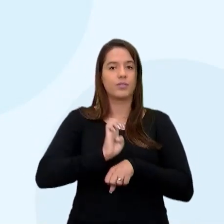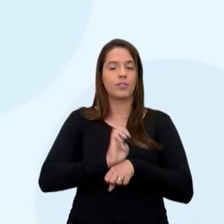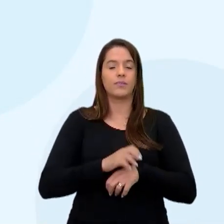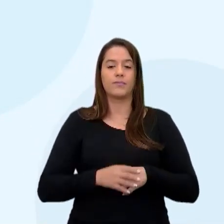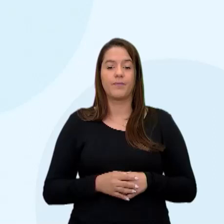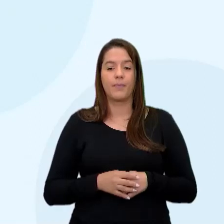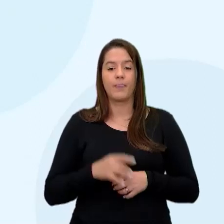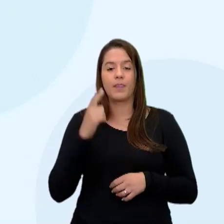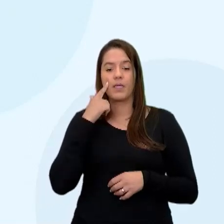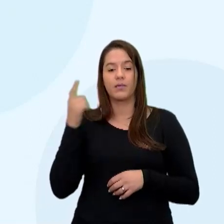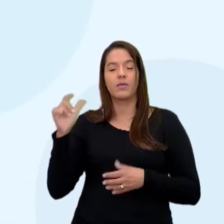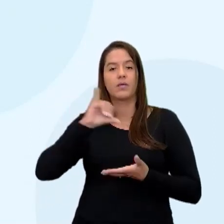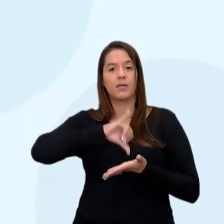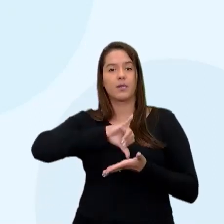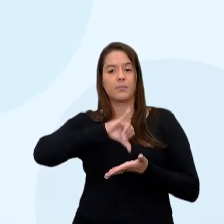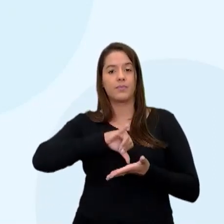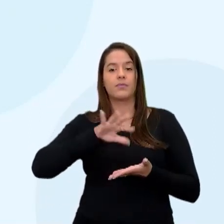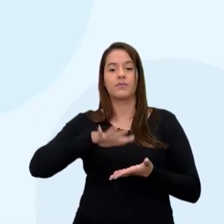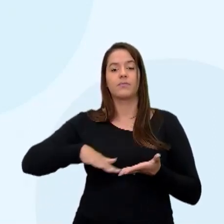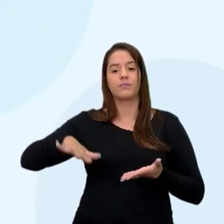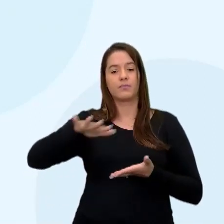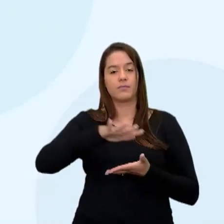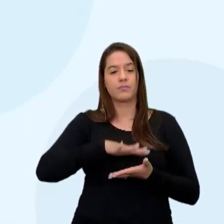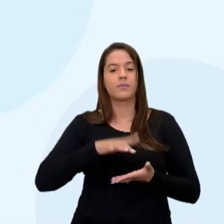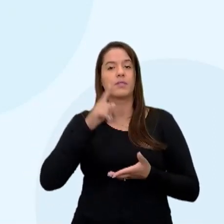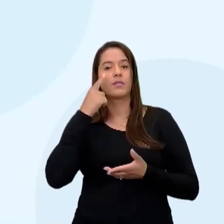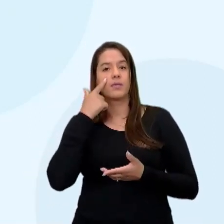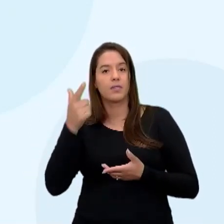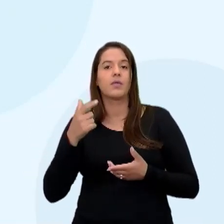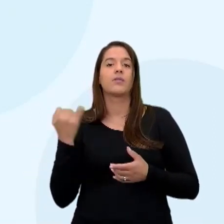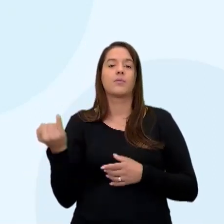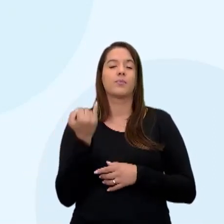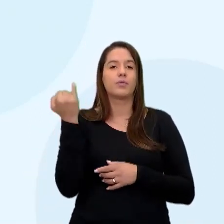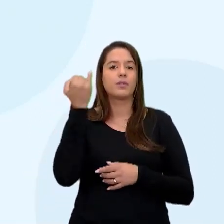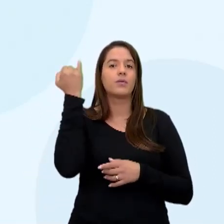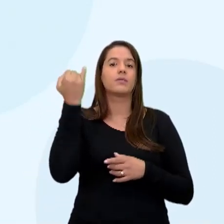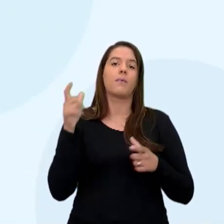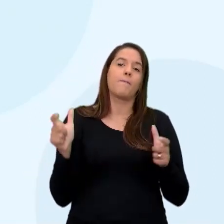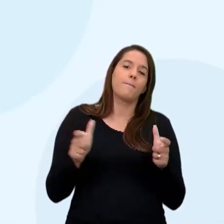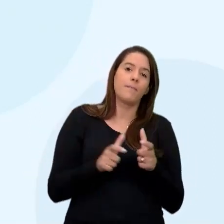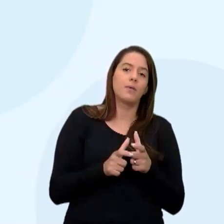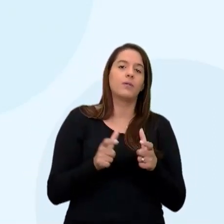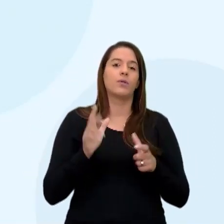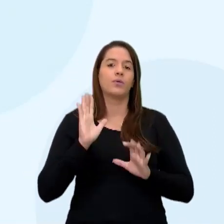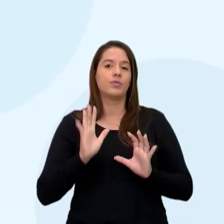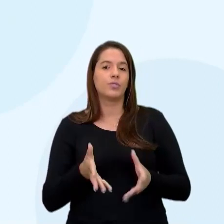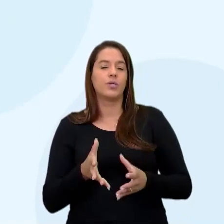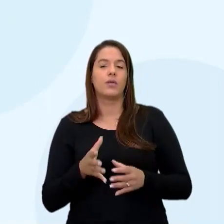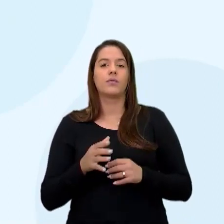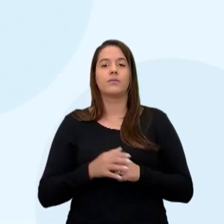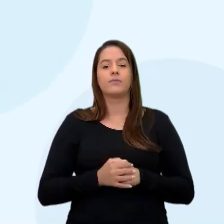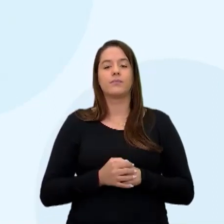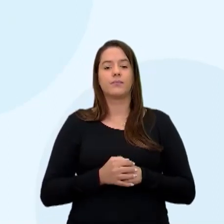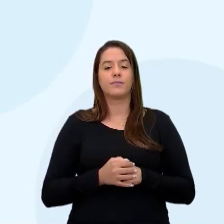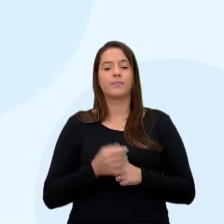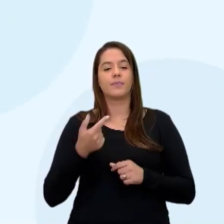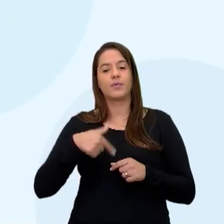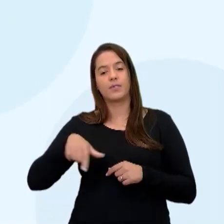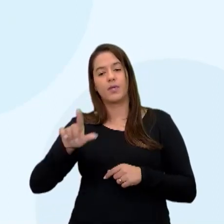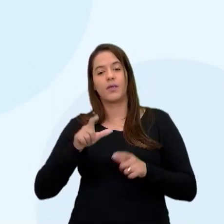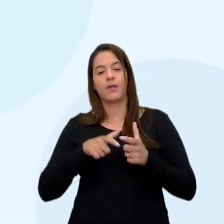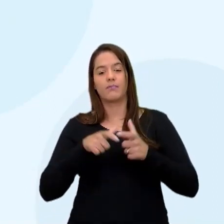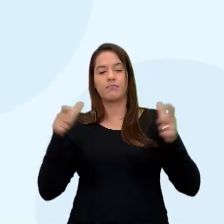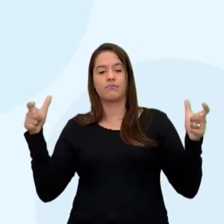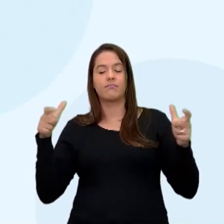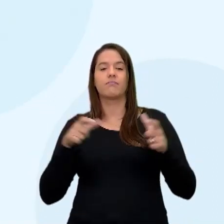A capital regional A, né, tendo a sua influência bem menor, né? Já em cidades menores, portes, né? E, logicamente,